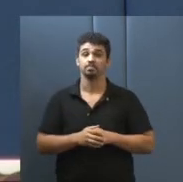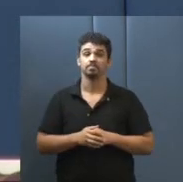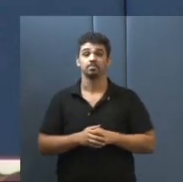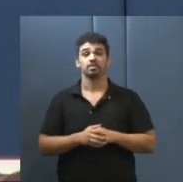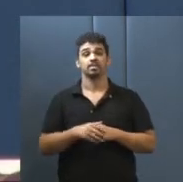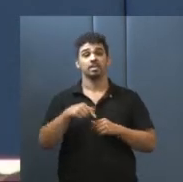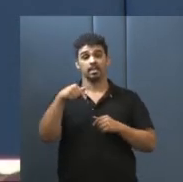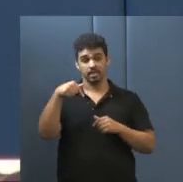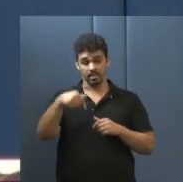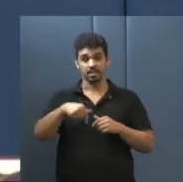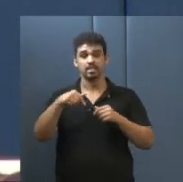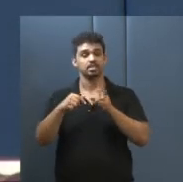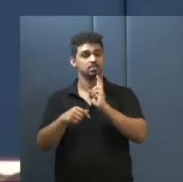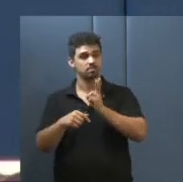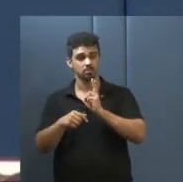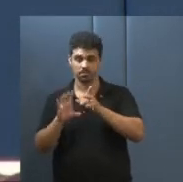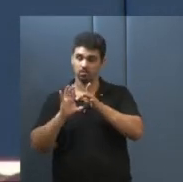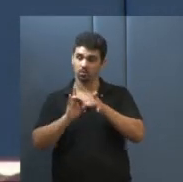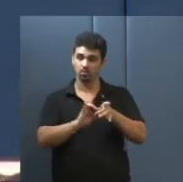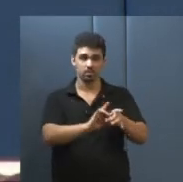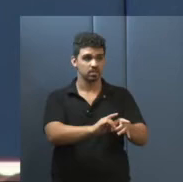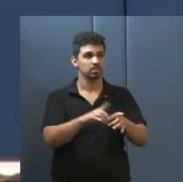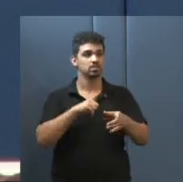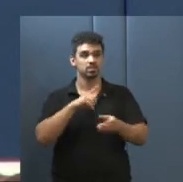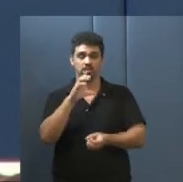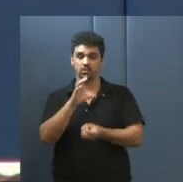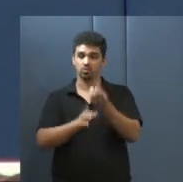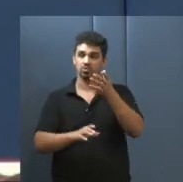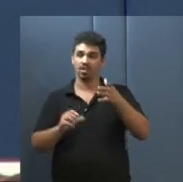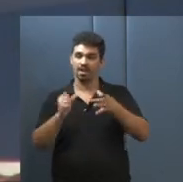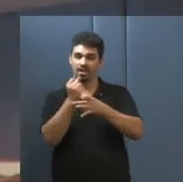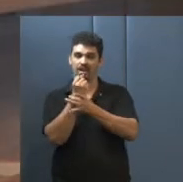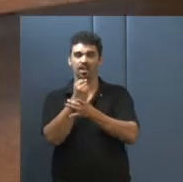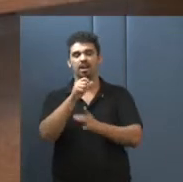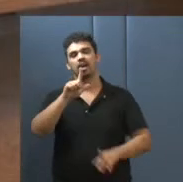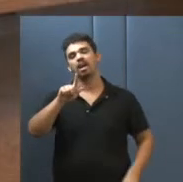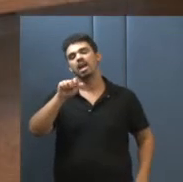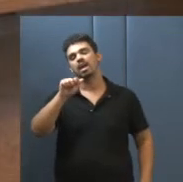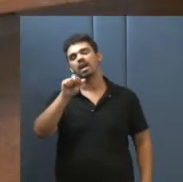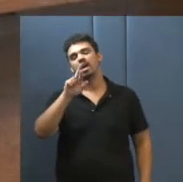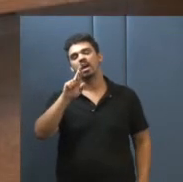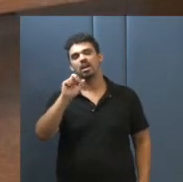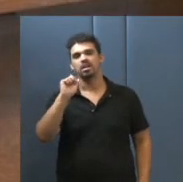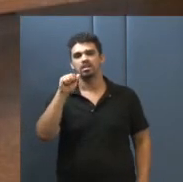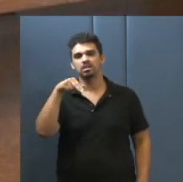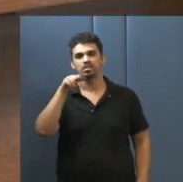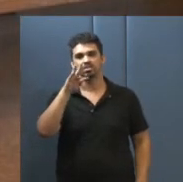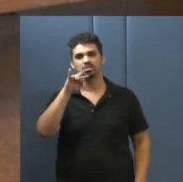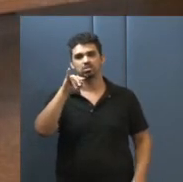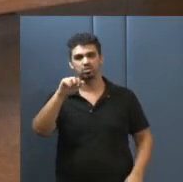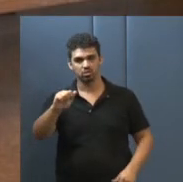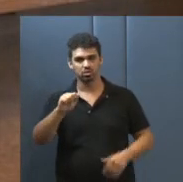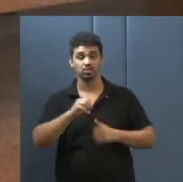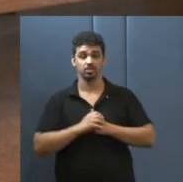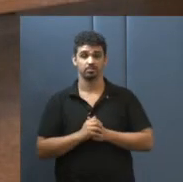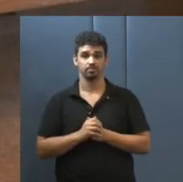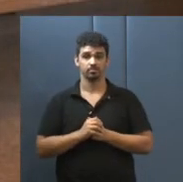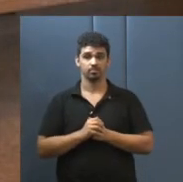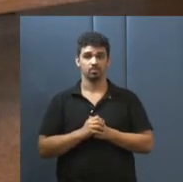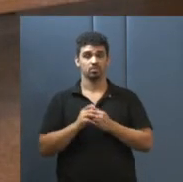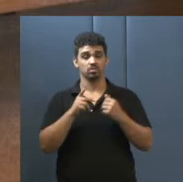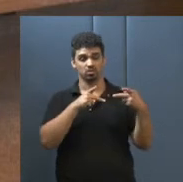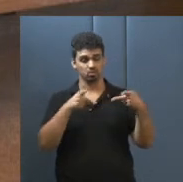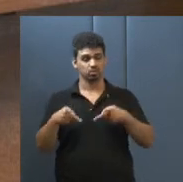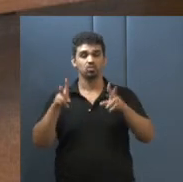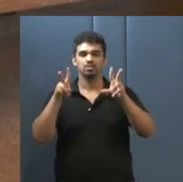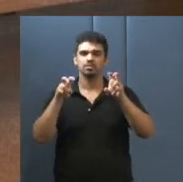e é nesse âmbito que surgem as garantias. De uma forma muito simples, garantia, no caso aqui, que quando eu trouxe esse tema,